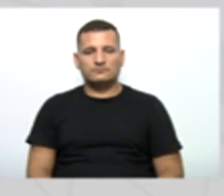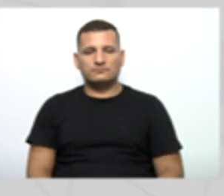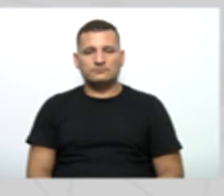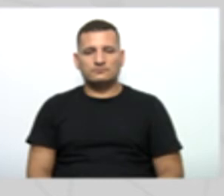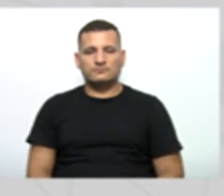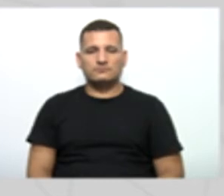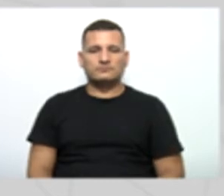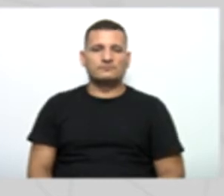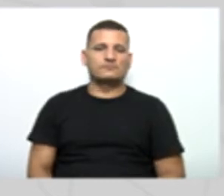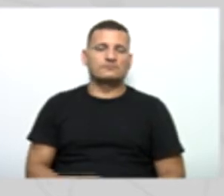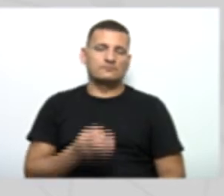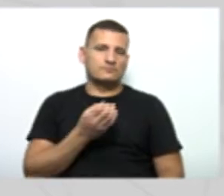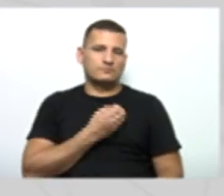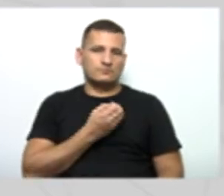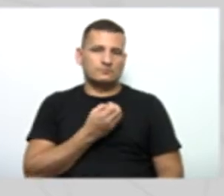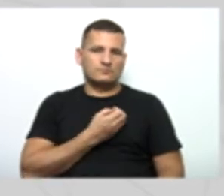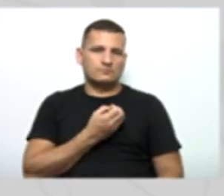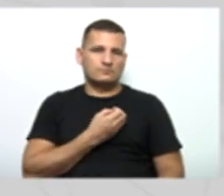chassi